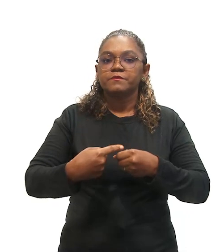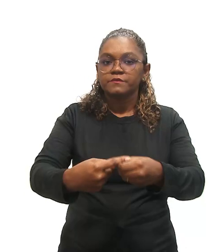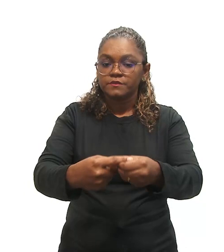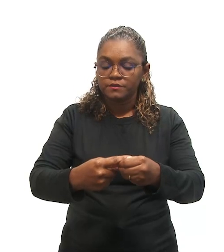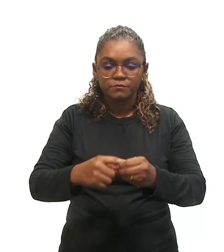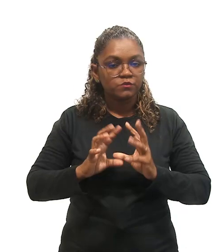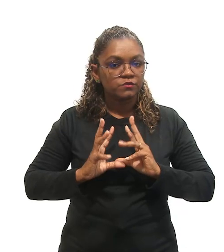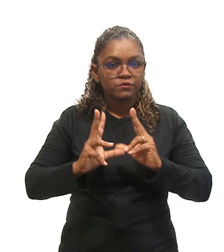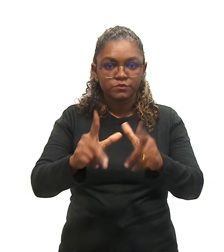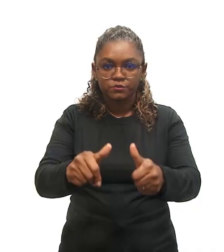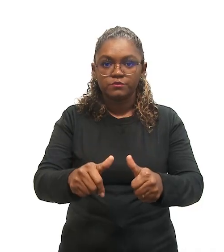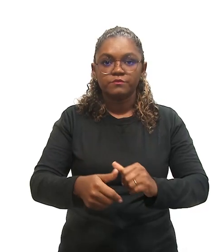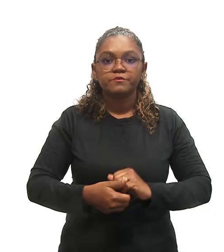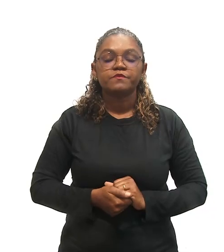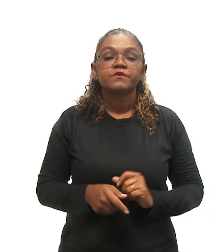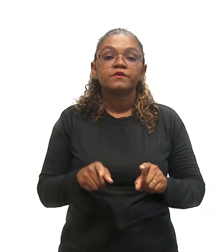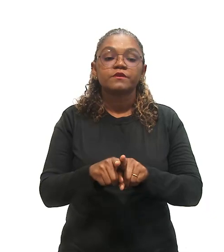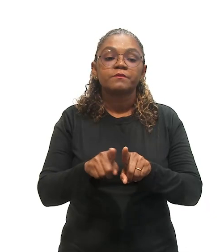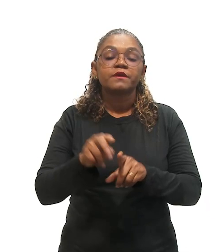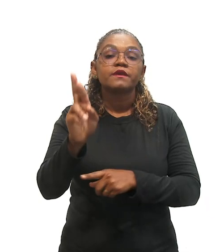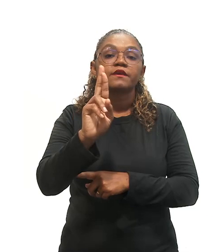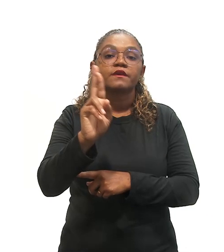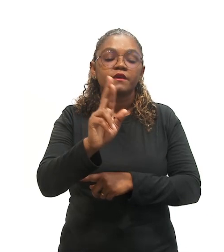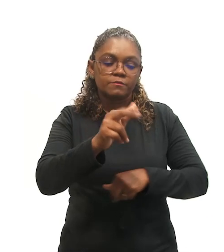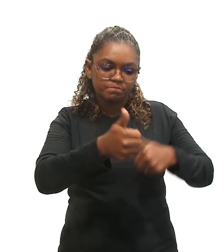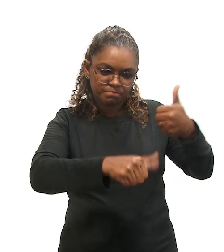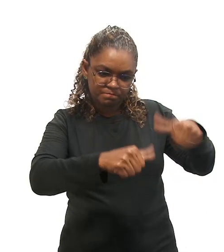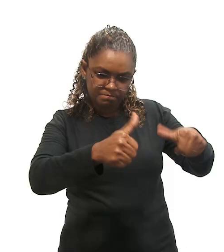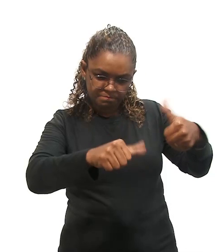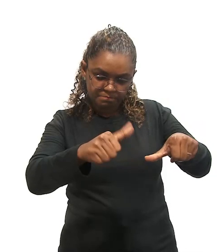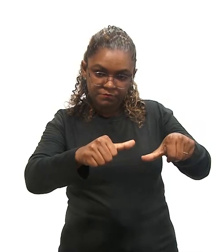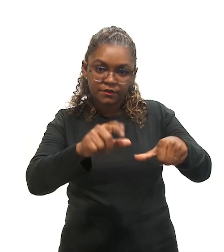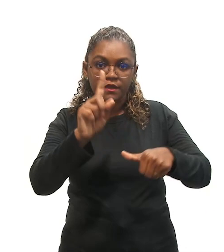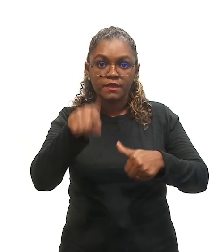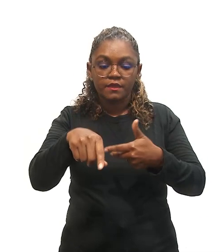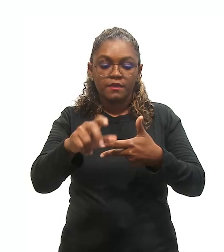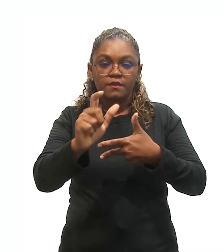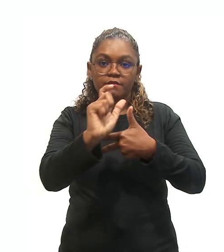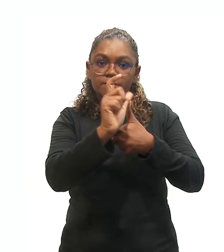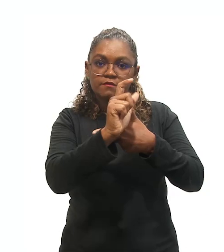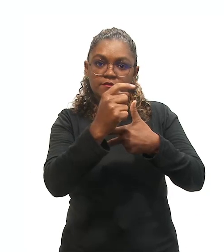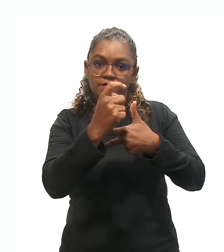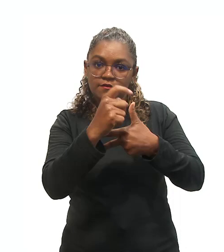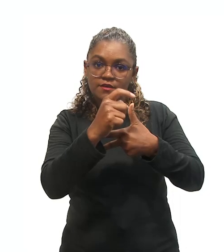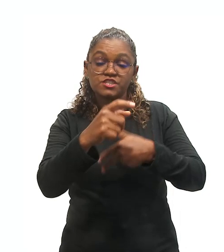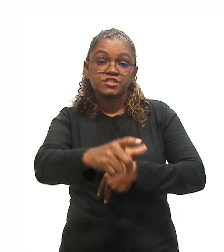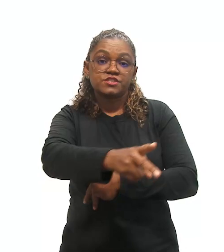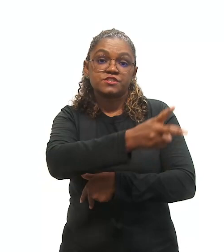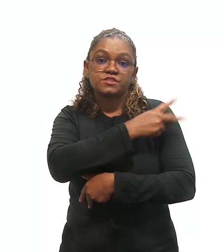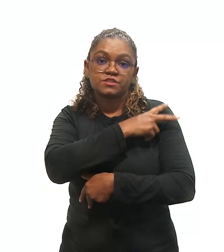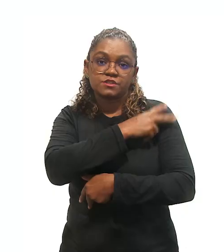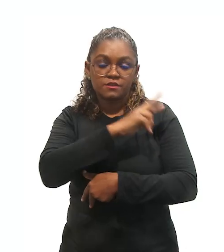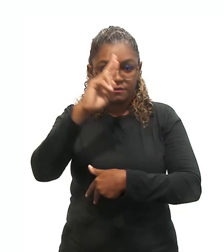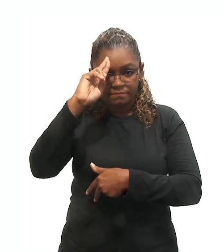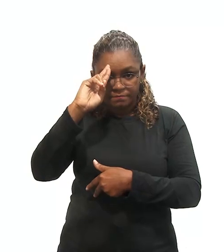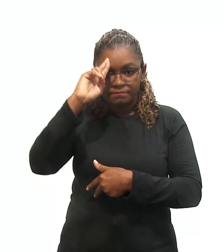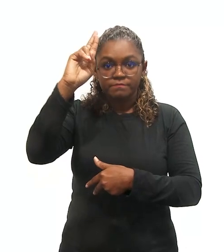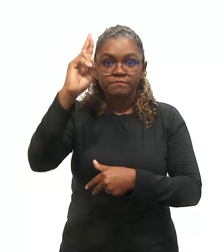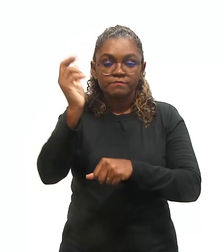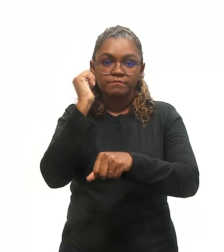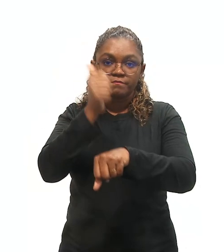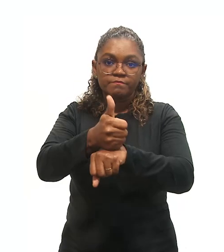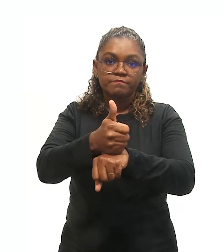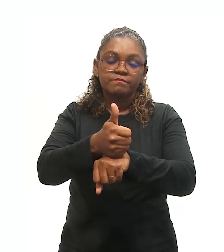O relatório deve ser analisado pelo chefe do Poder Executivo. Olha aqui, esse relatório